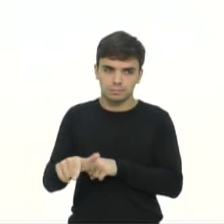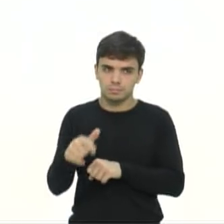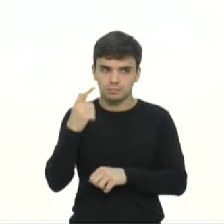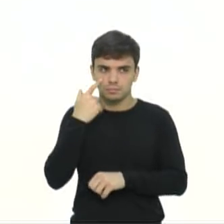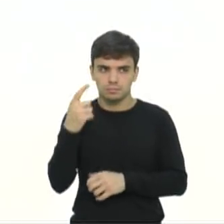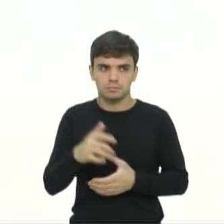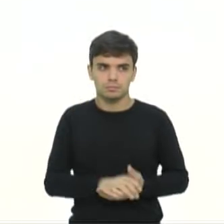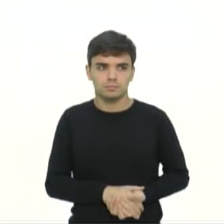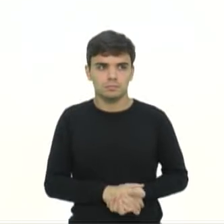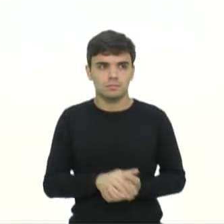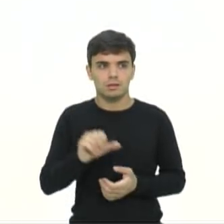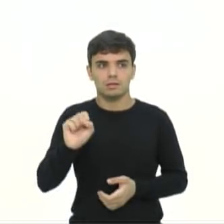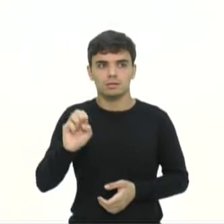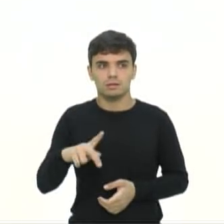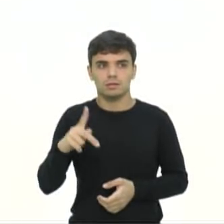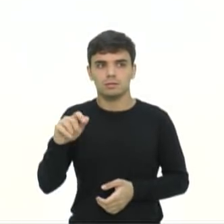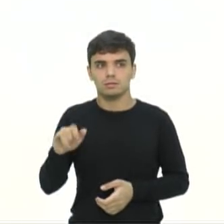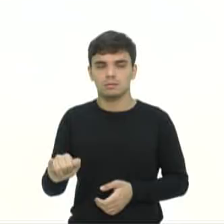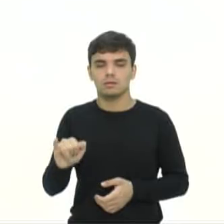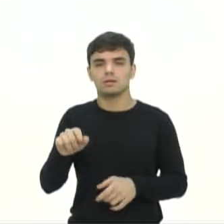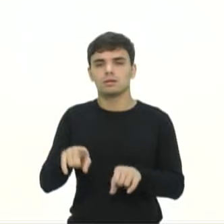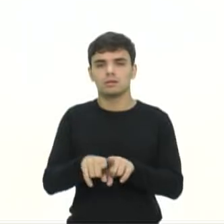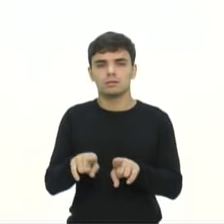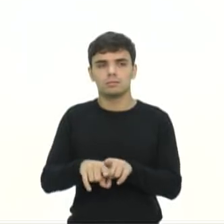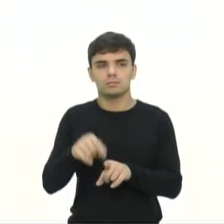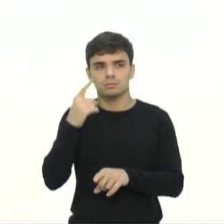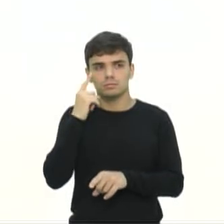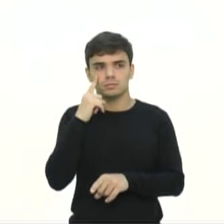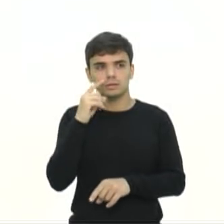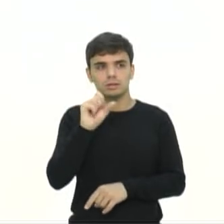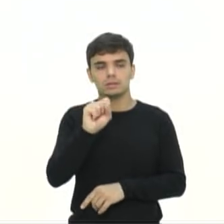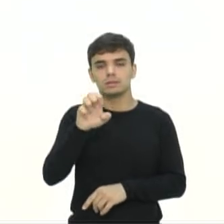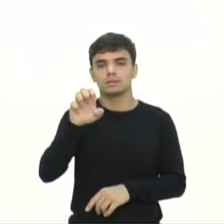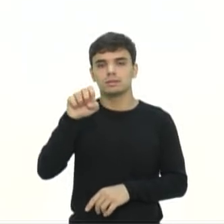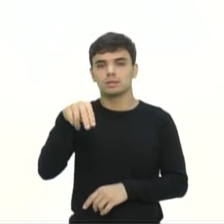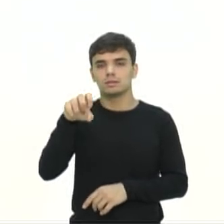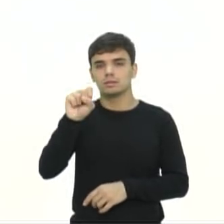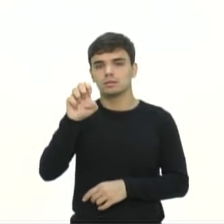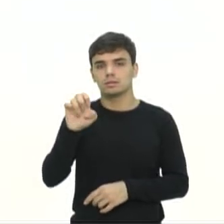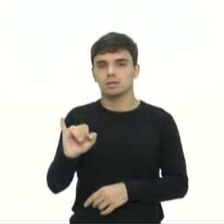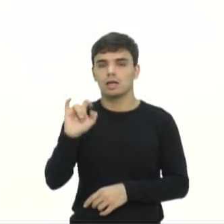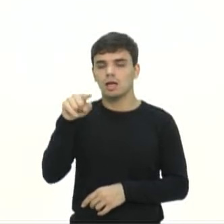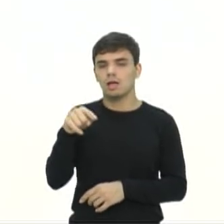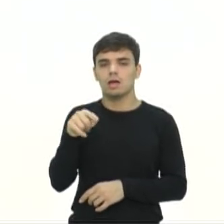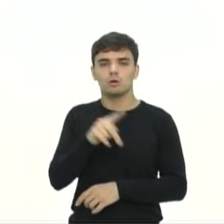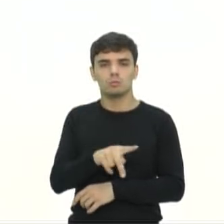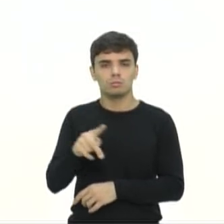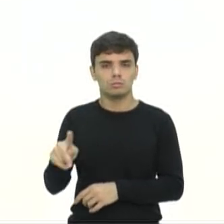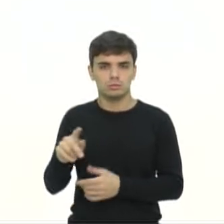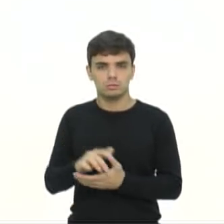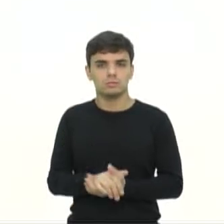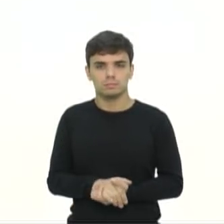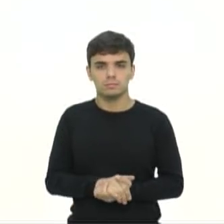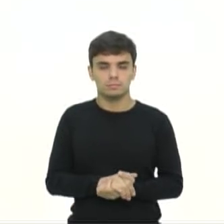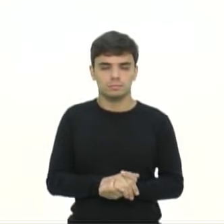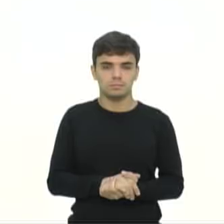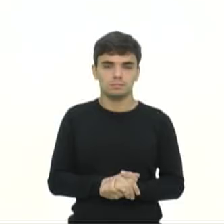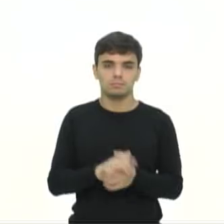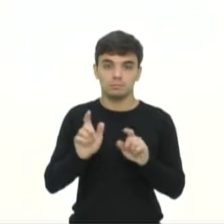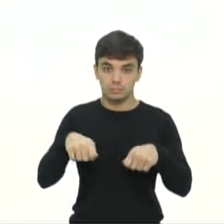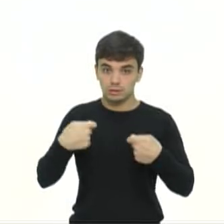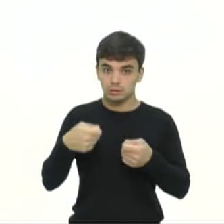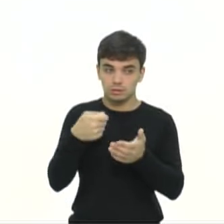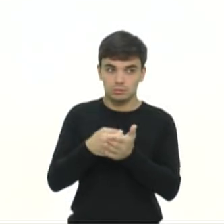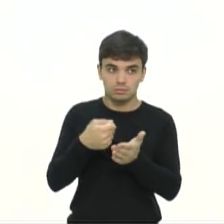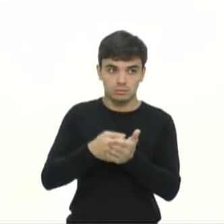aluno mais graduado que você. E o Sensei é o professor, né, que deve ser obrigatoriamente um Yodansha. E o